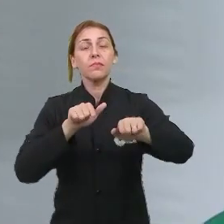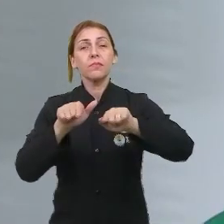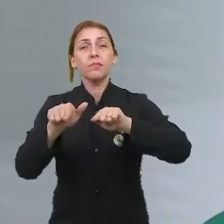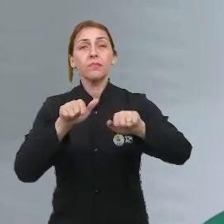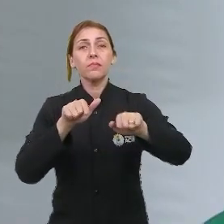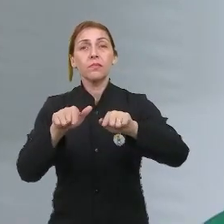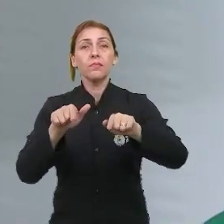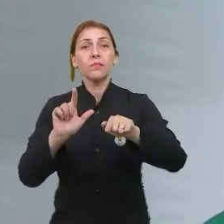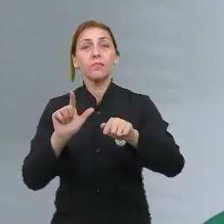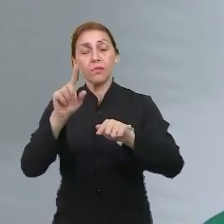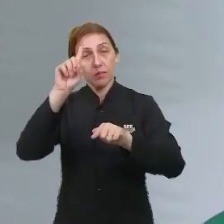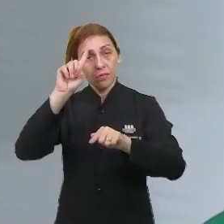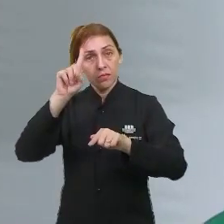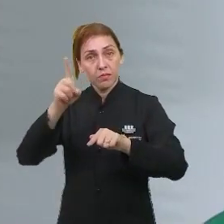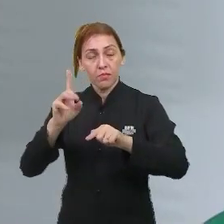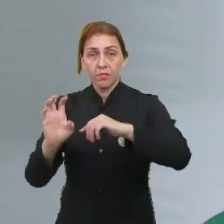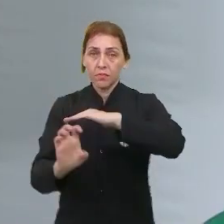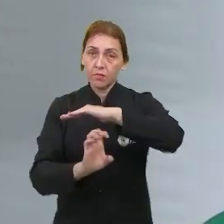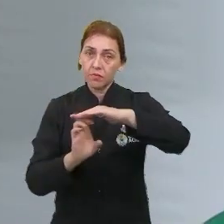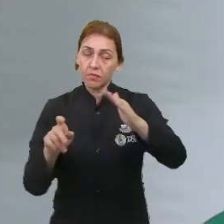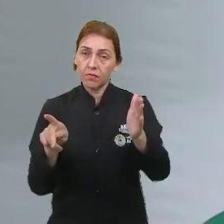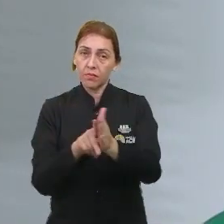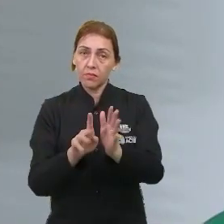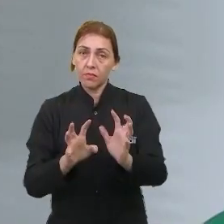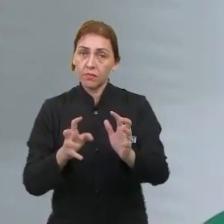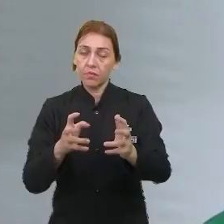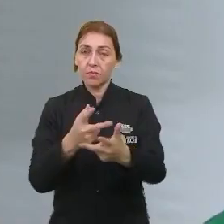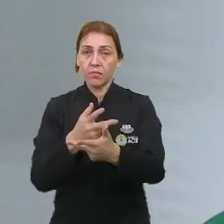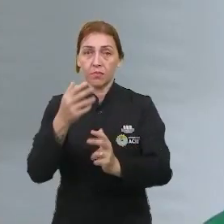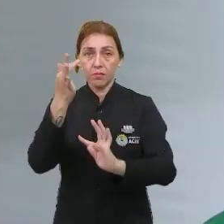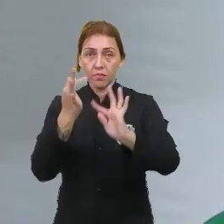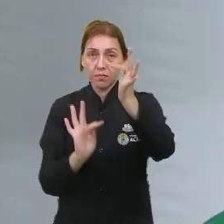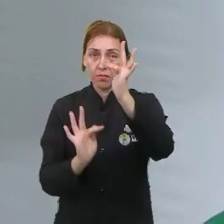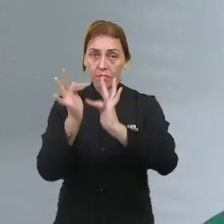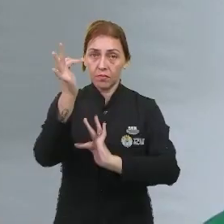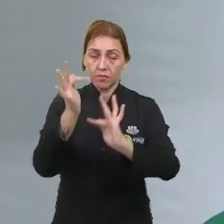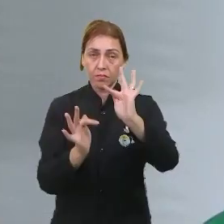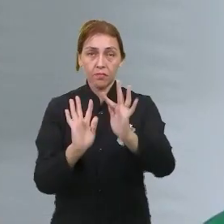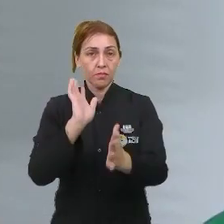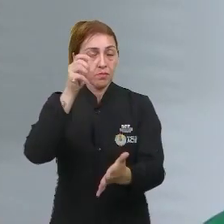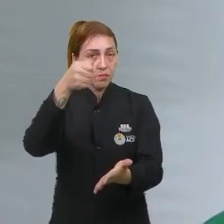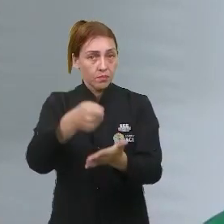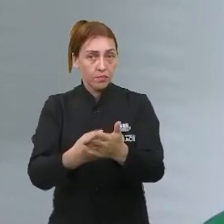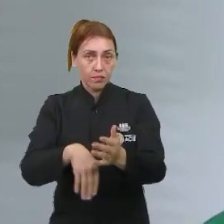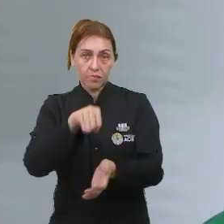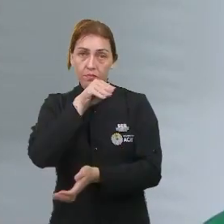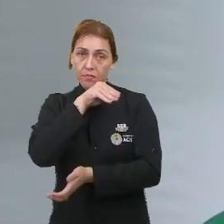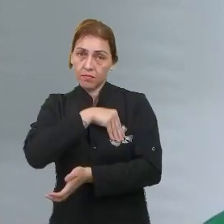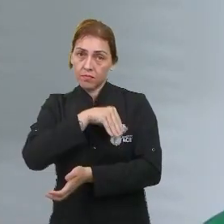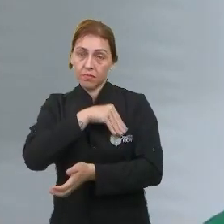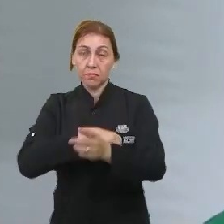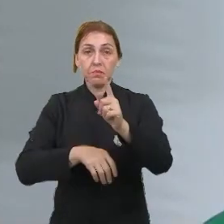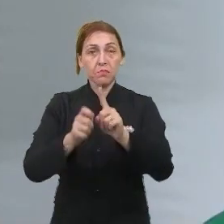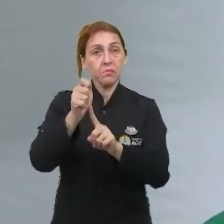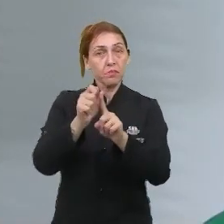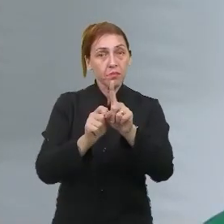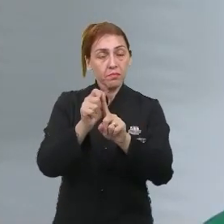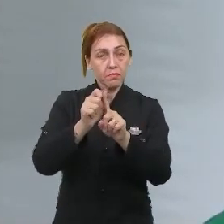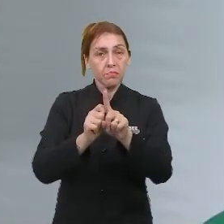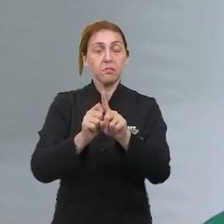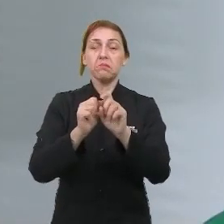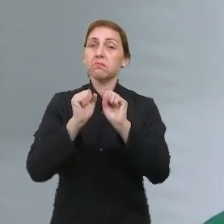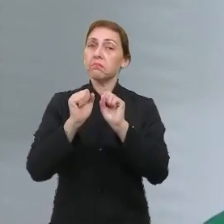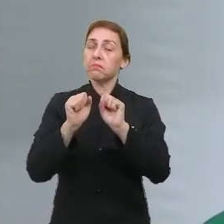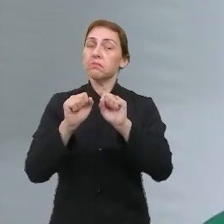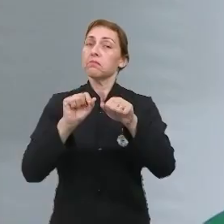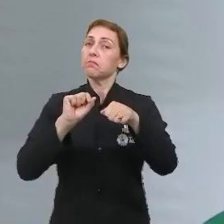para o dono das máquinas, o dono da fábrica, que paga a ele um salário para que ele